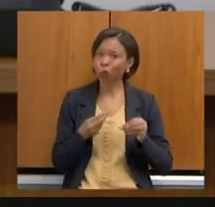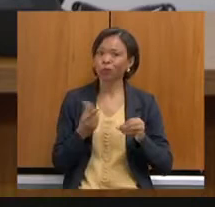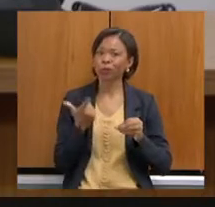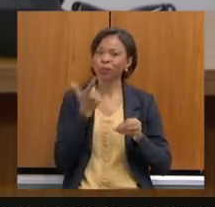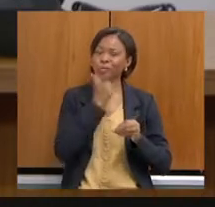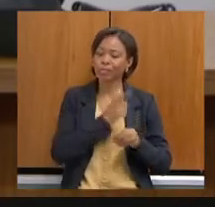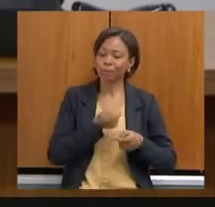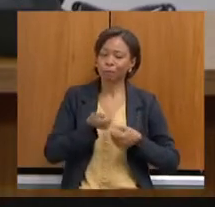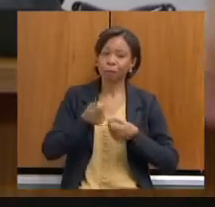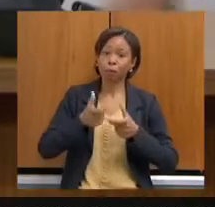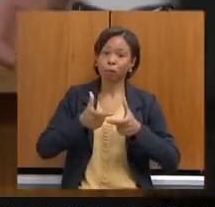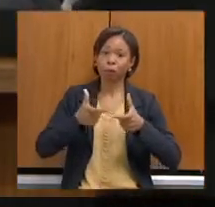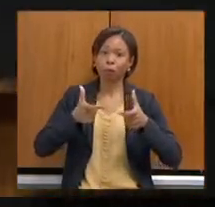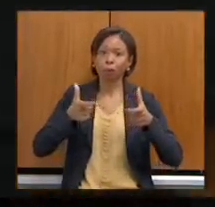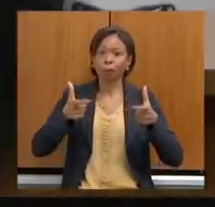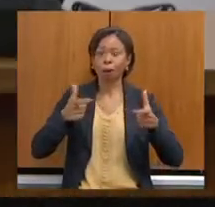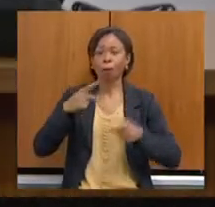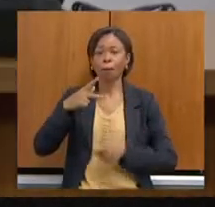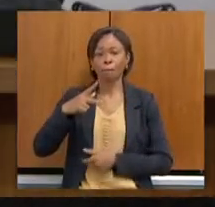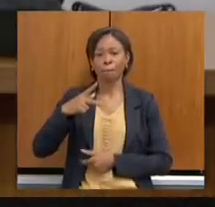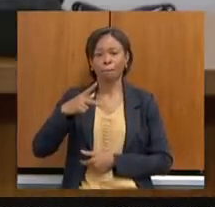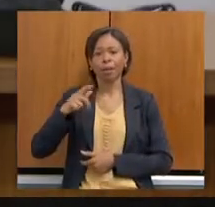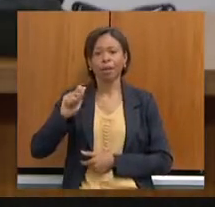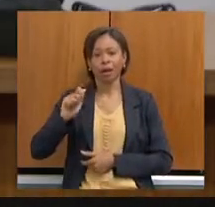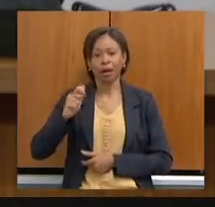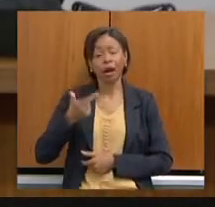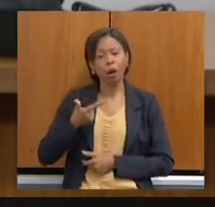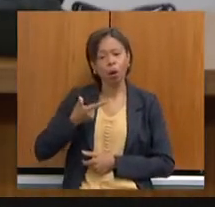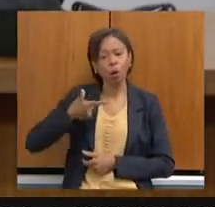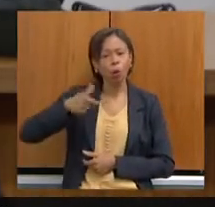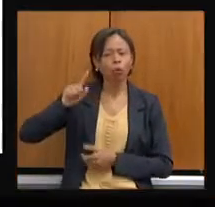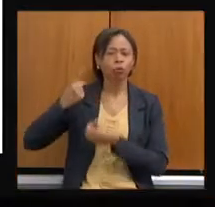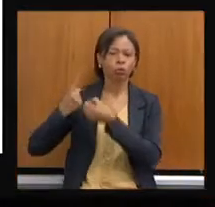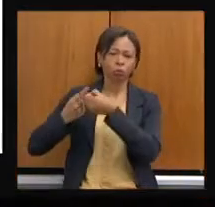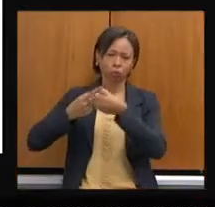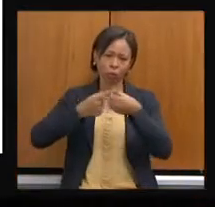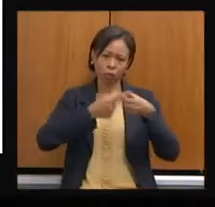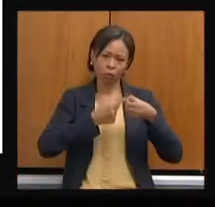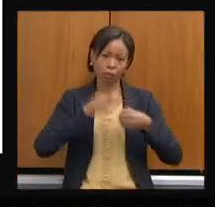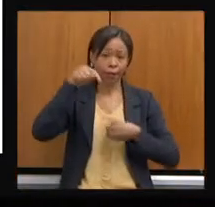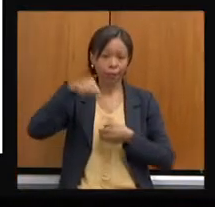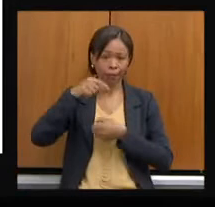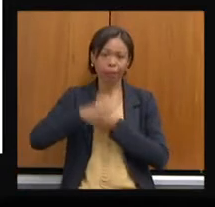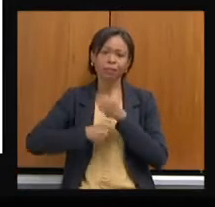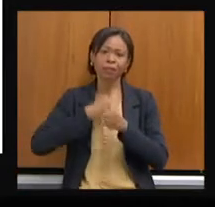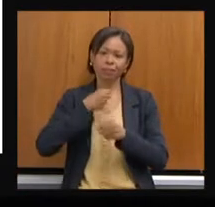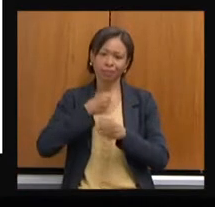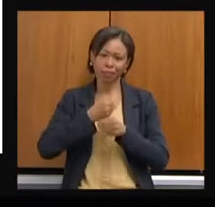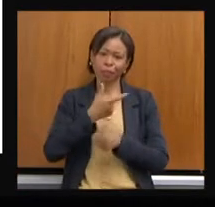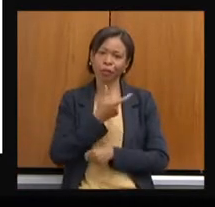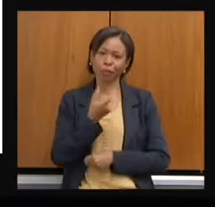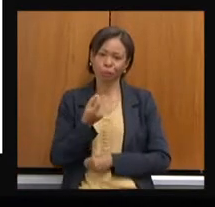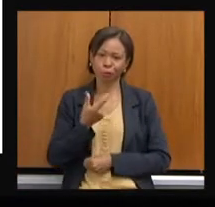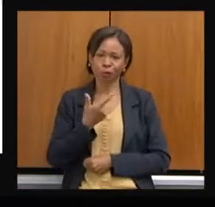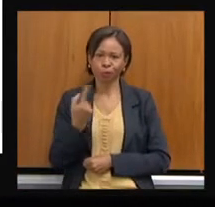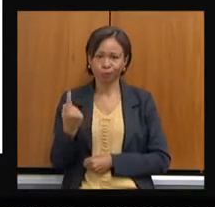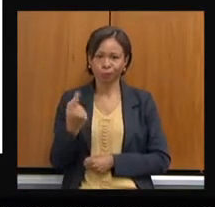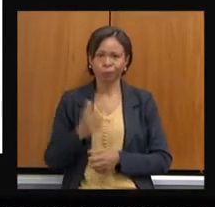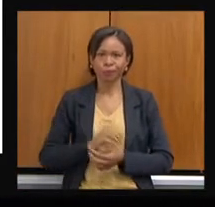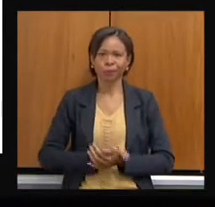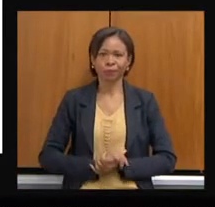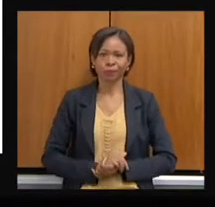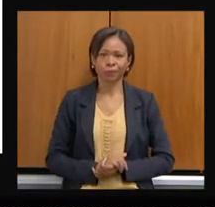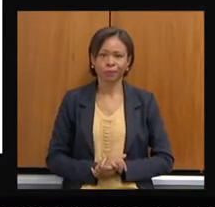no processo de ampliar o pa a outros municípios ainda neste ano de dois mil e vinte e um e